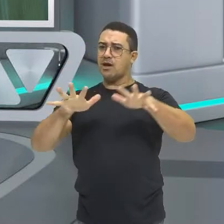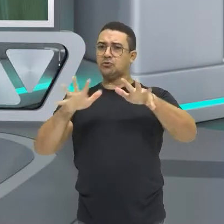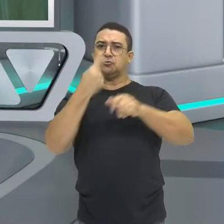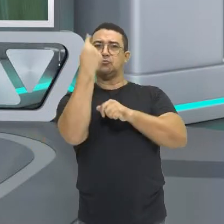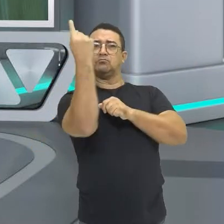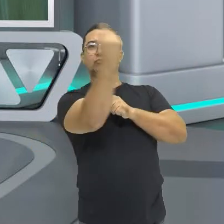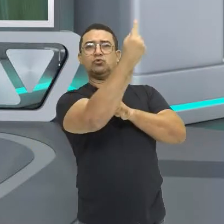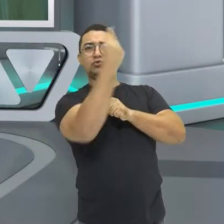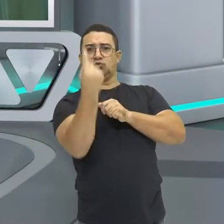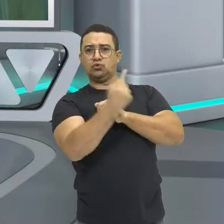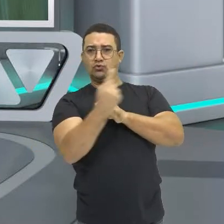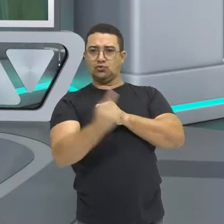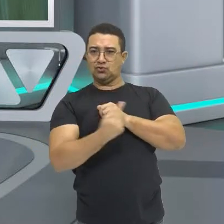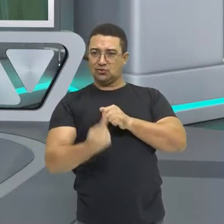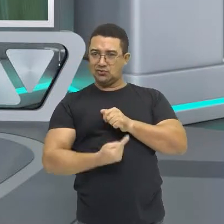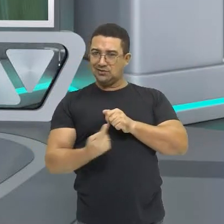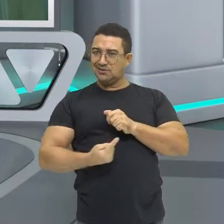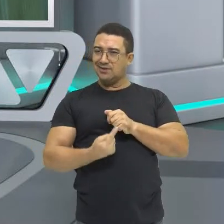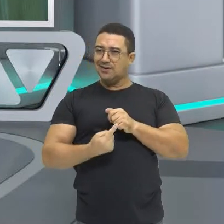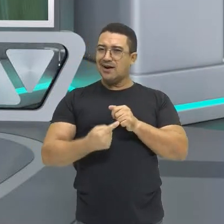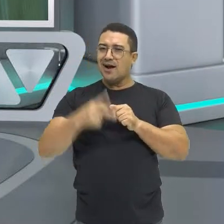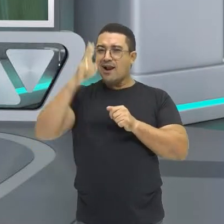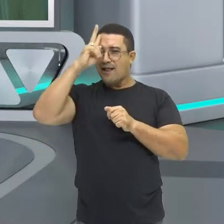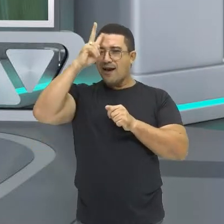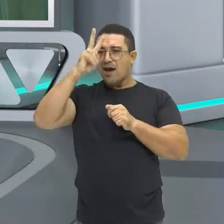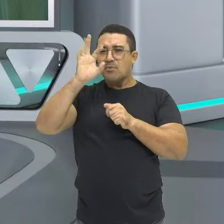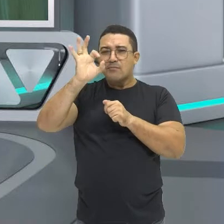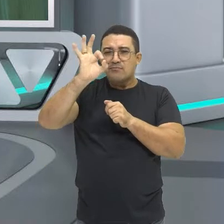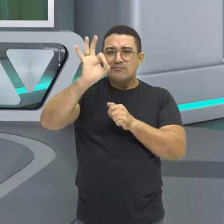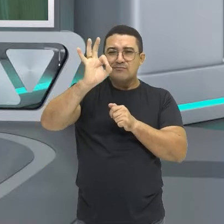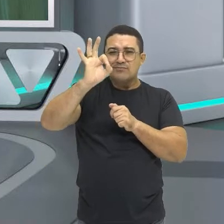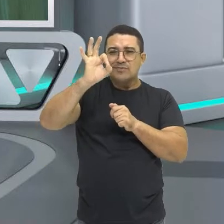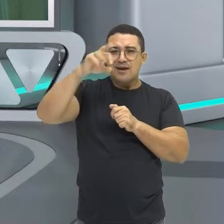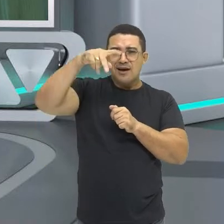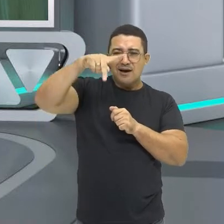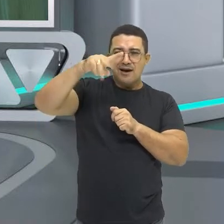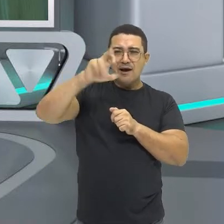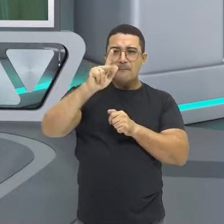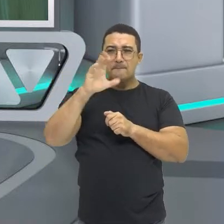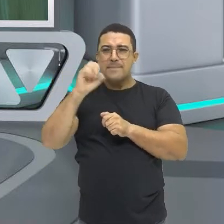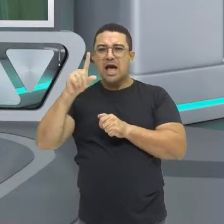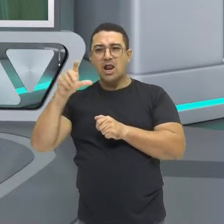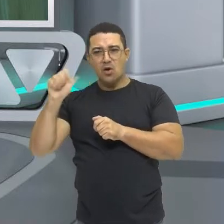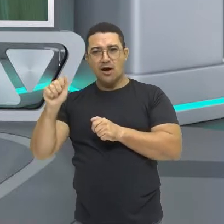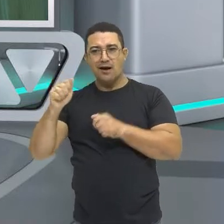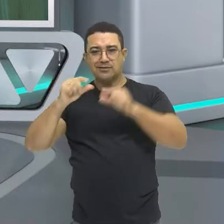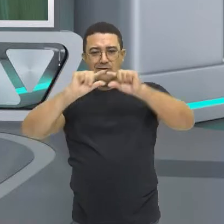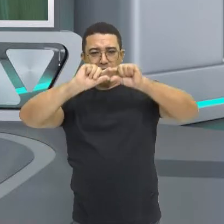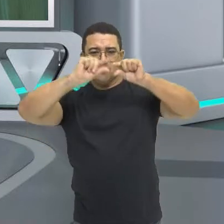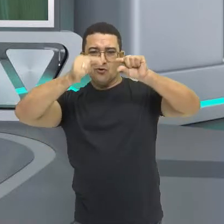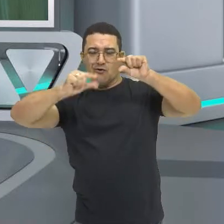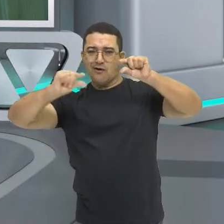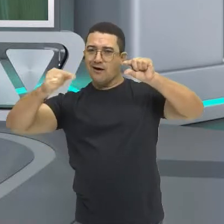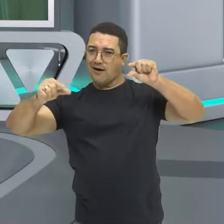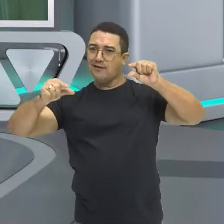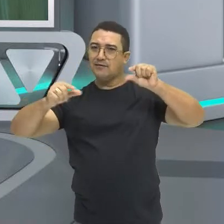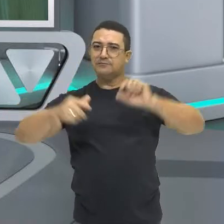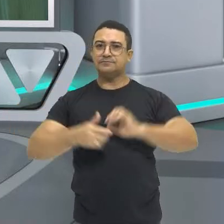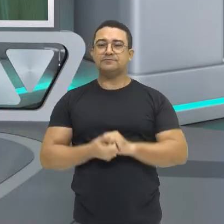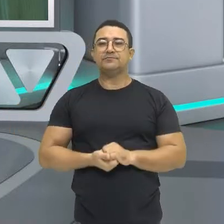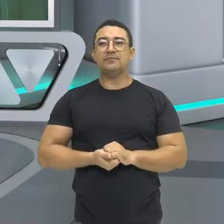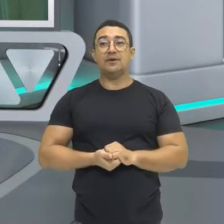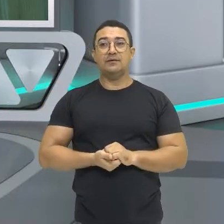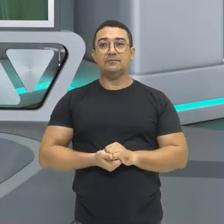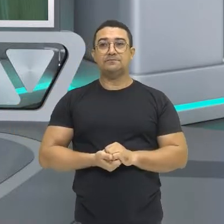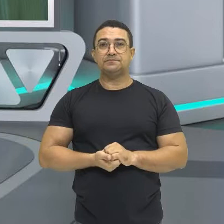A pérola ondulada? Isso vai estar muito marcante também na questão das colunas. Aqui eu trouxe esse exemplo para vocês do Baldacchino.